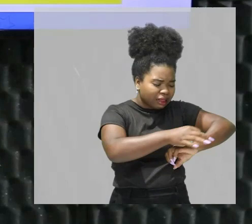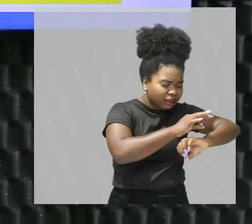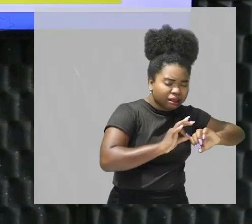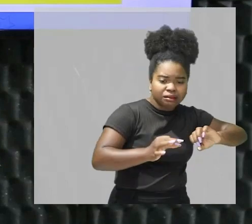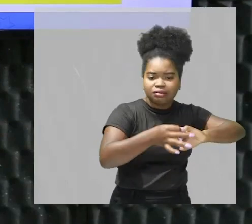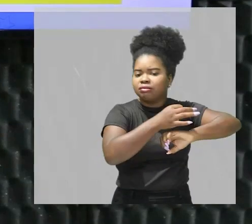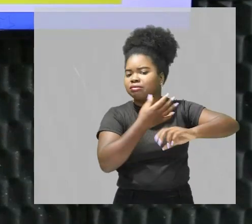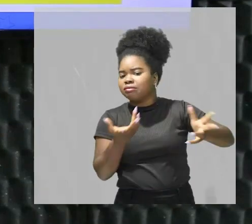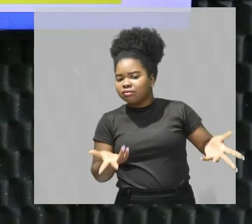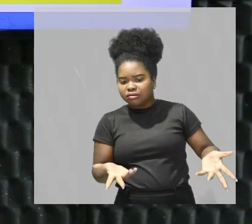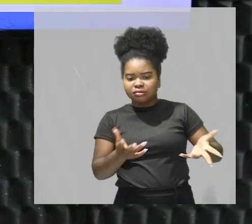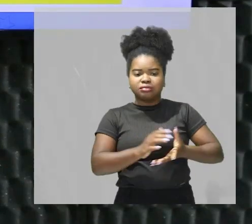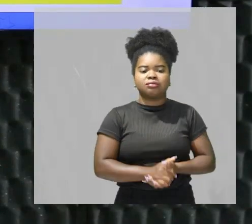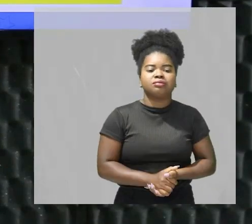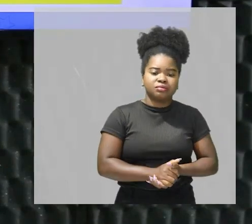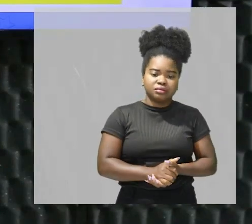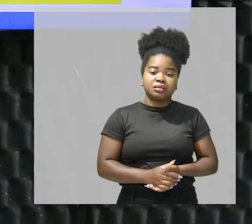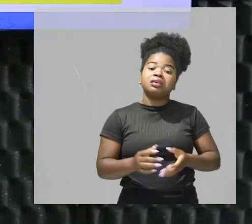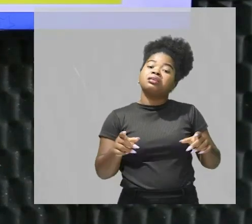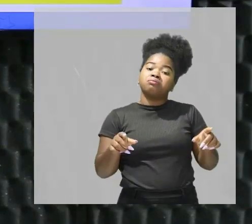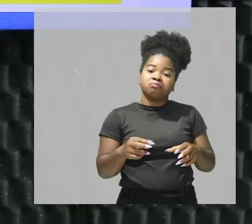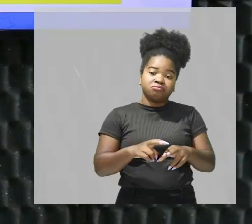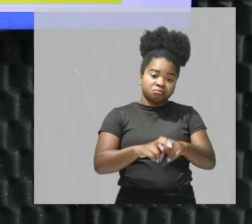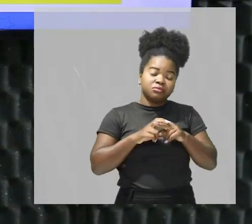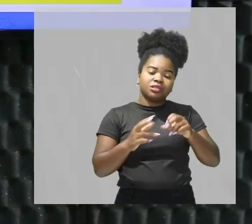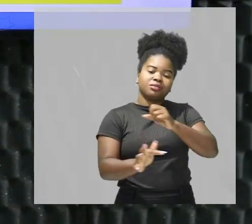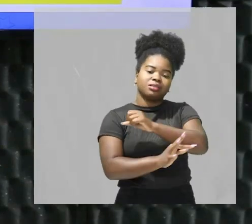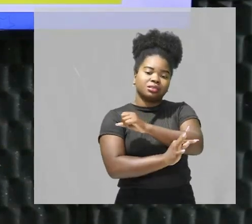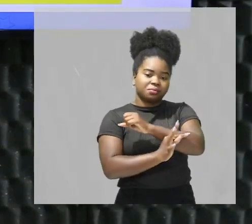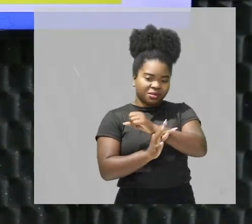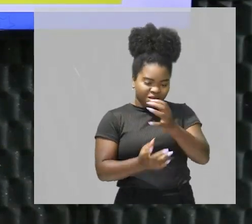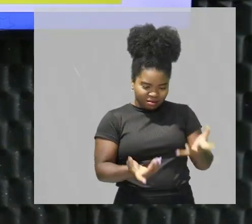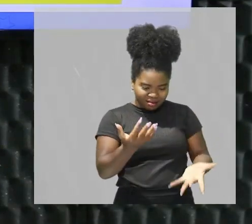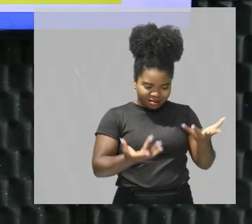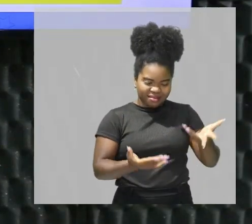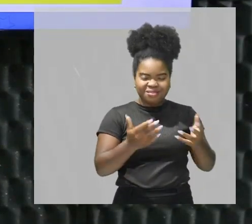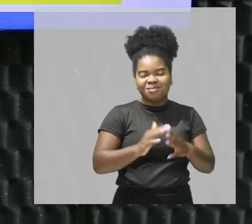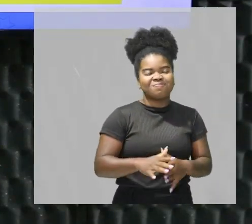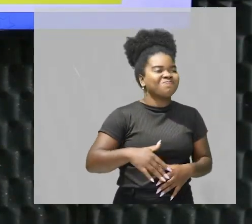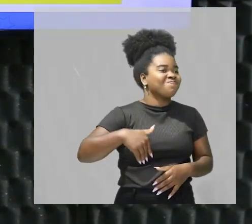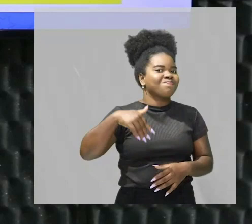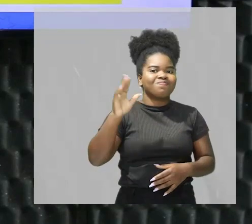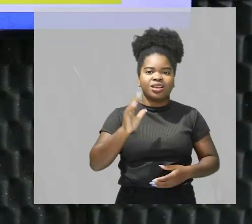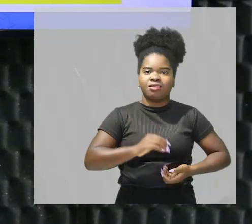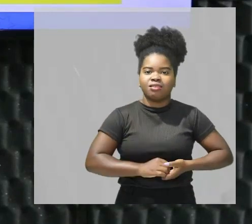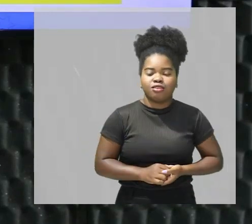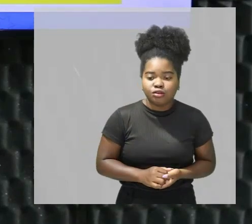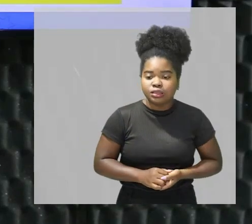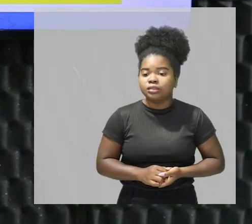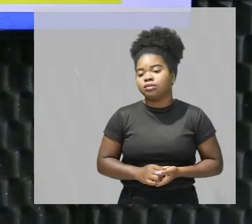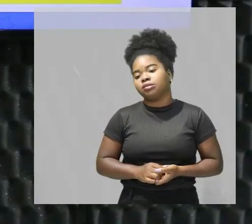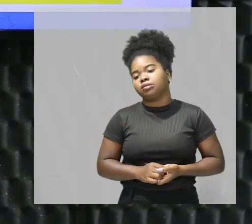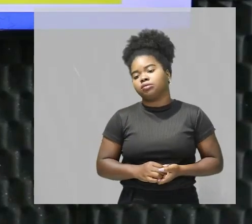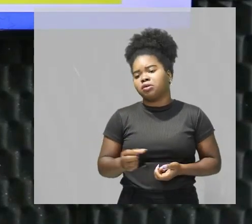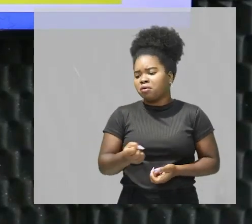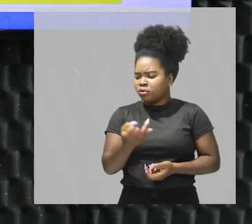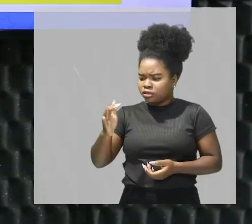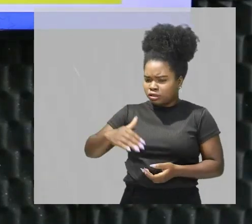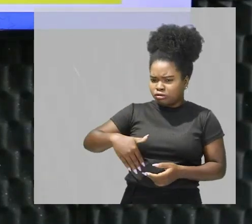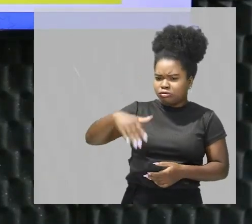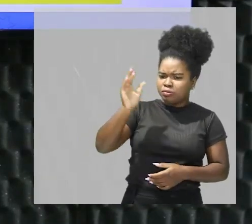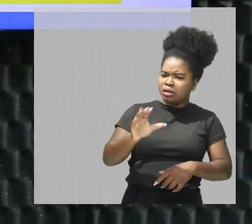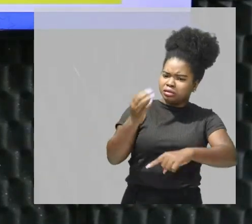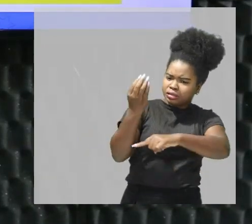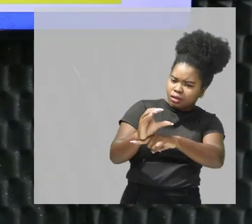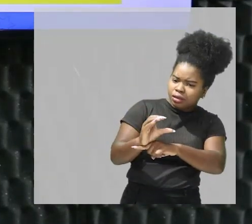Maior, portanto, será a temperatura de ebulição. Então, quanto mais carbonos, a tendência é que